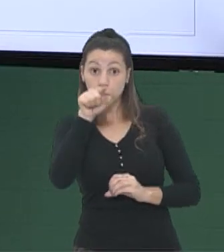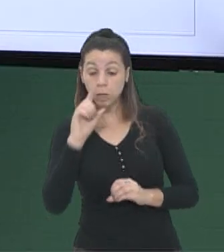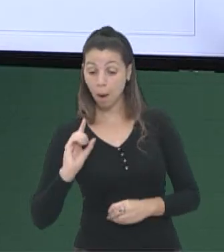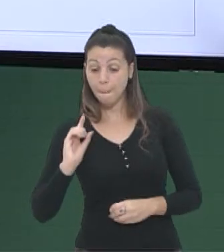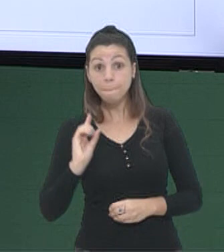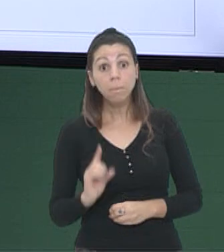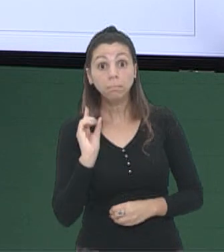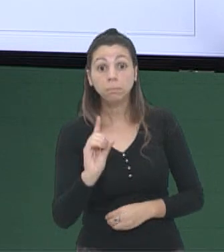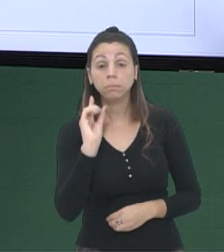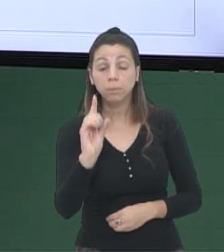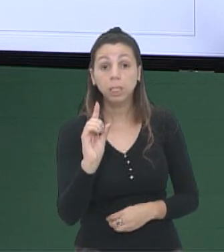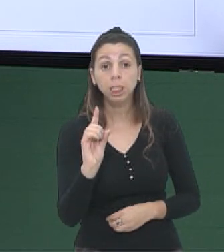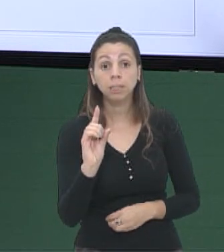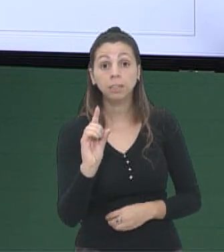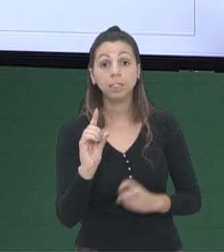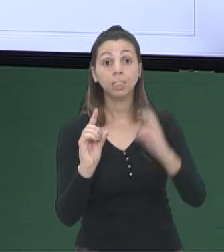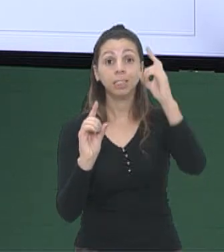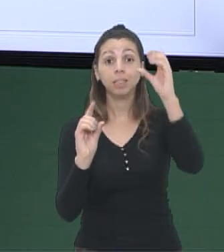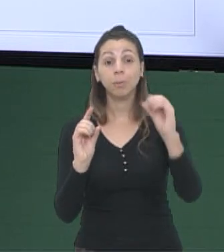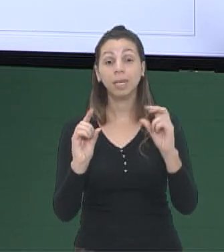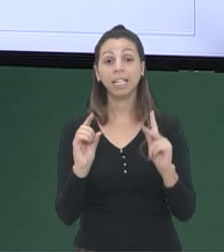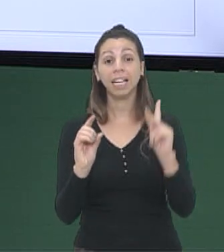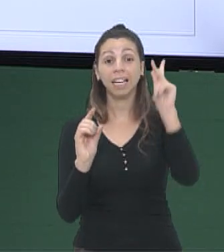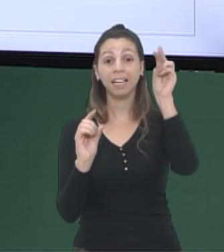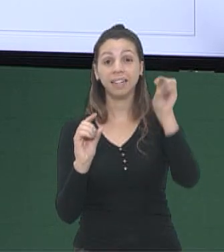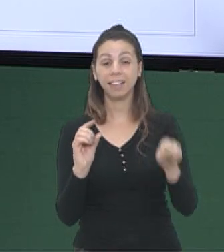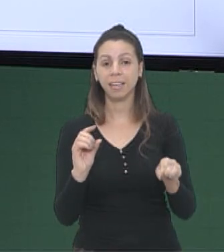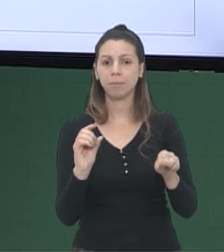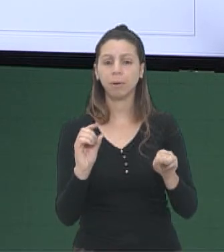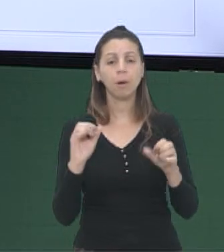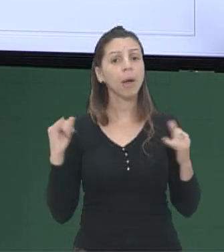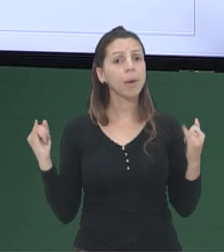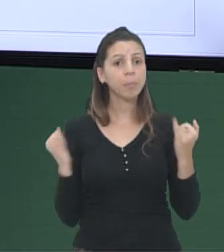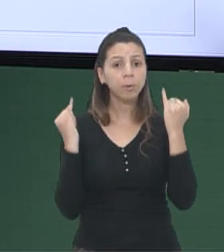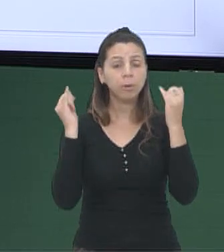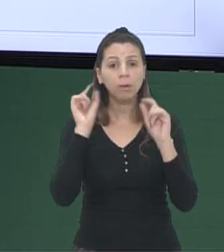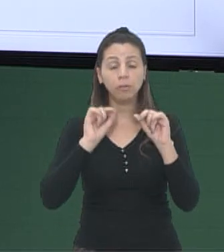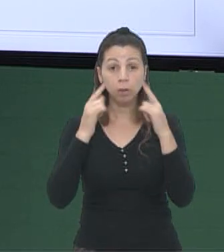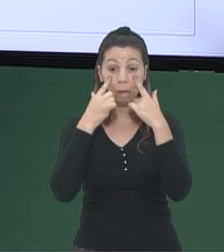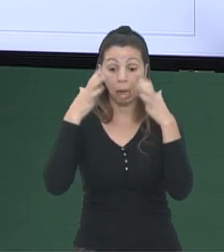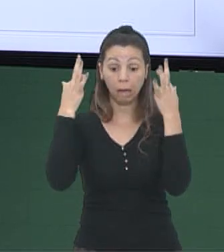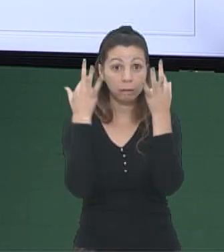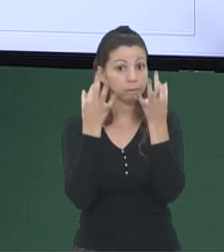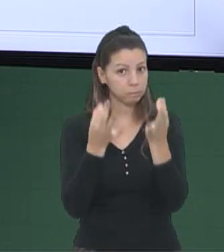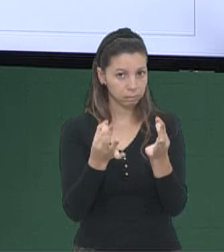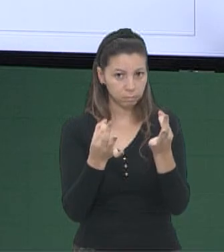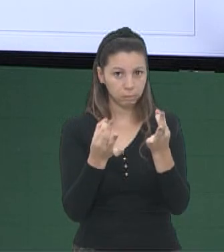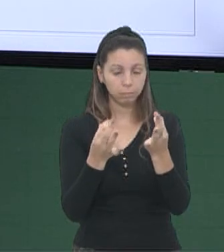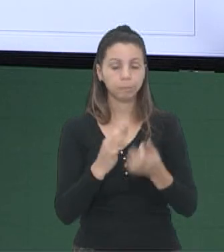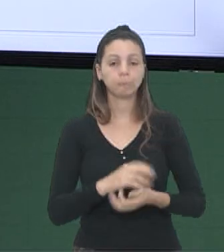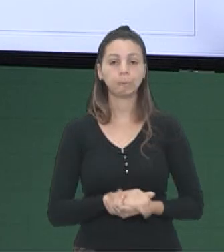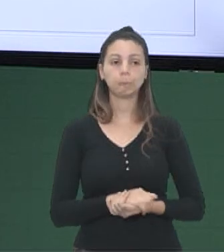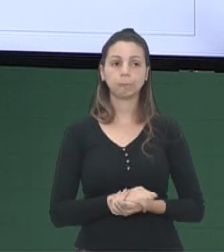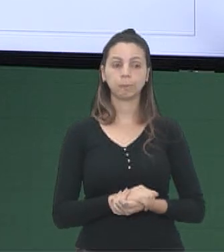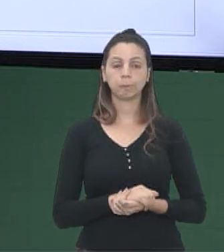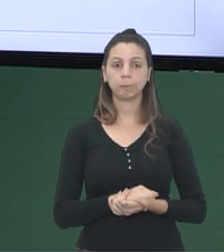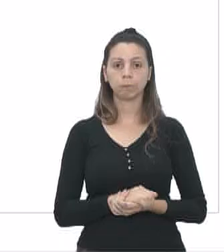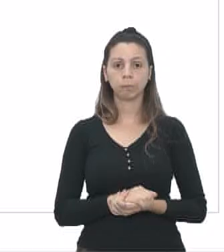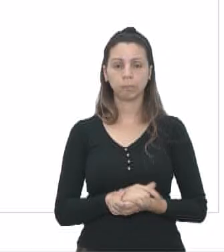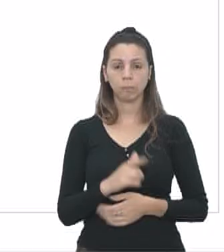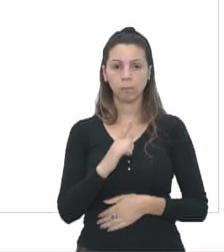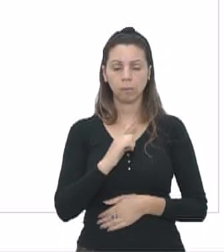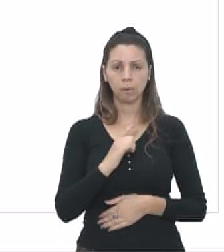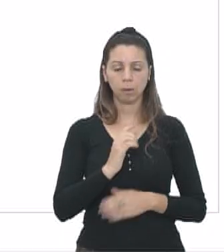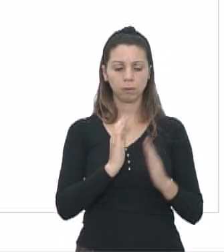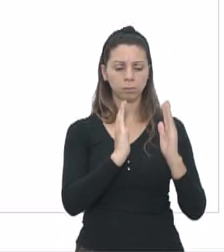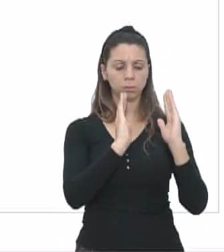importante que você olhe sempre com atenção a unidade de medida que você vai encontrar na escala. Olhando aqui, ó, nós estamos vendo aqui